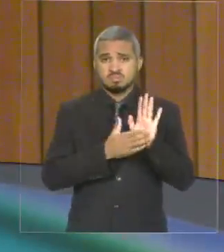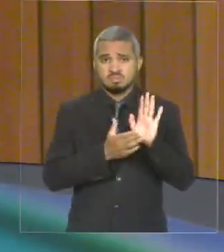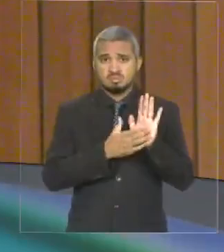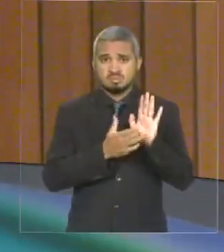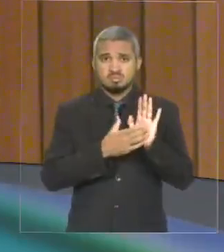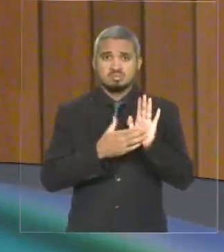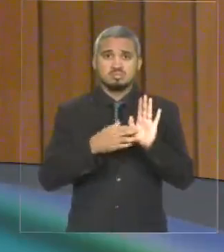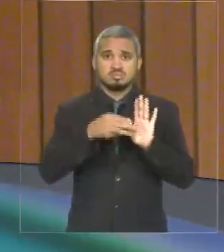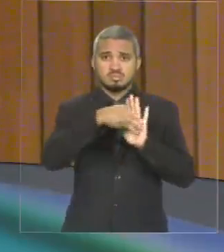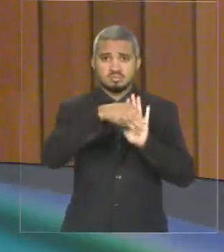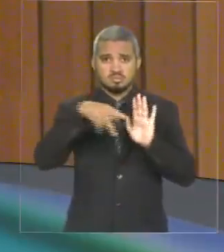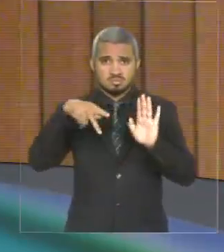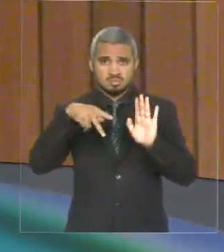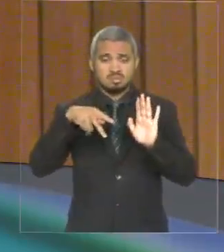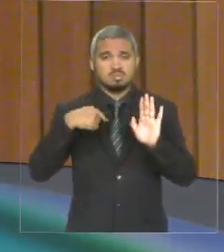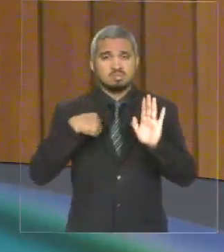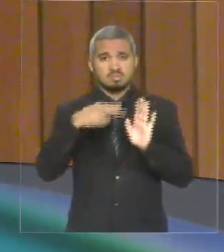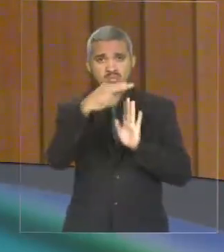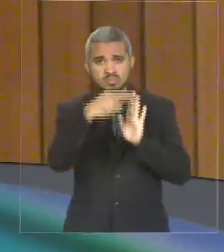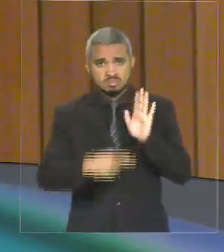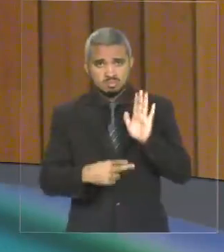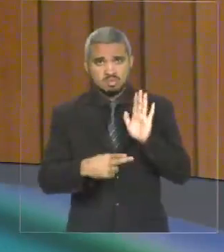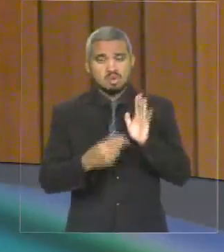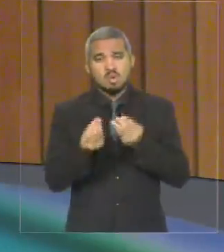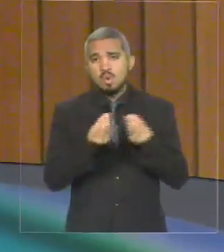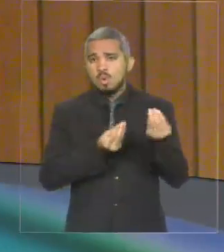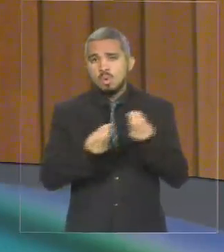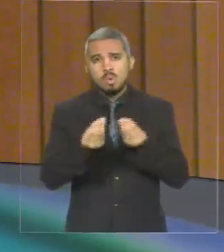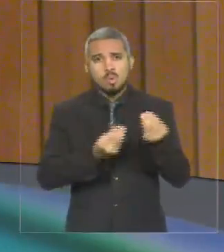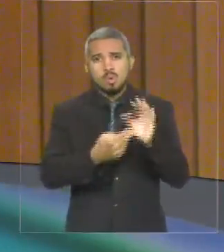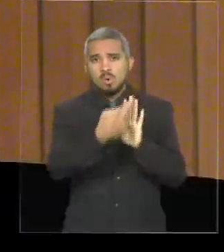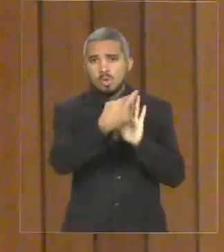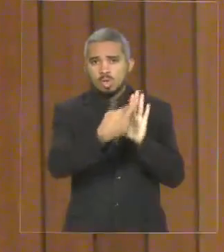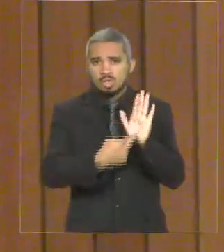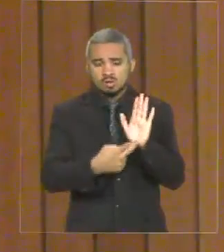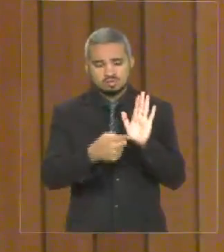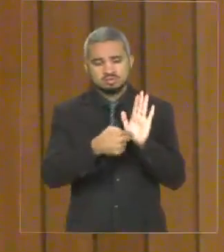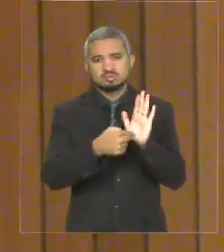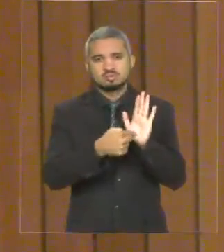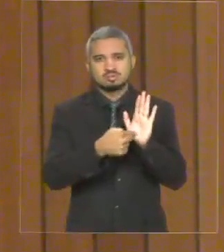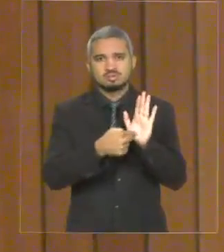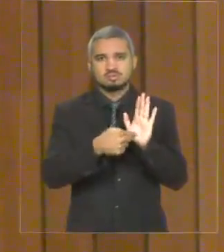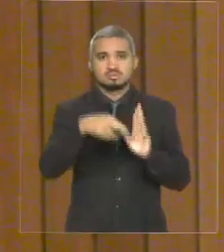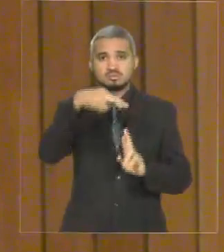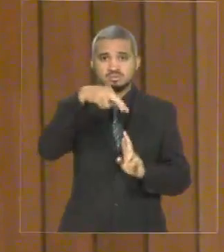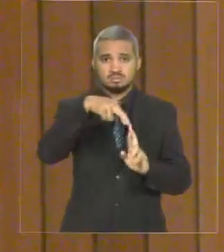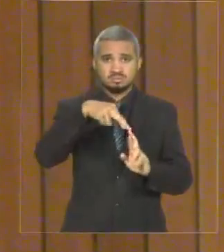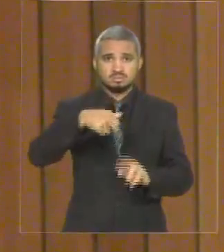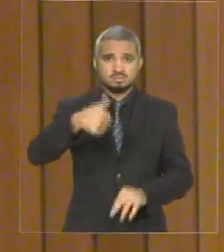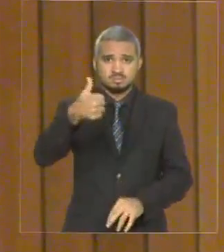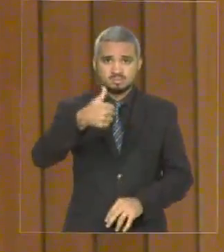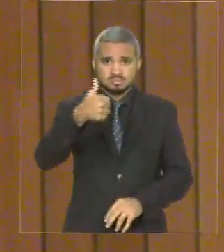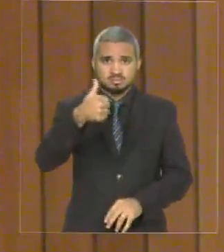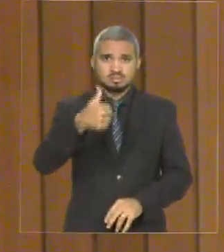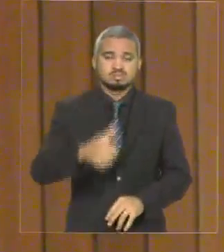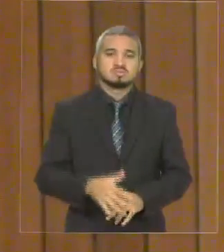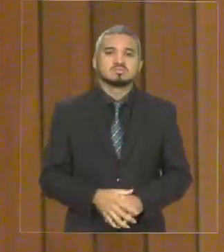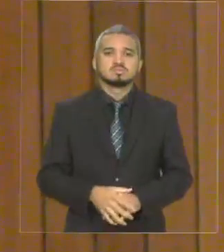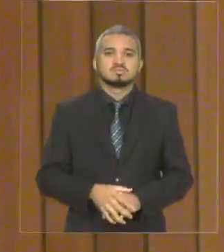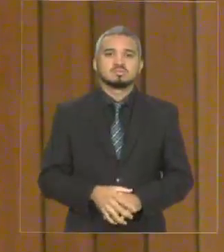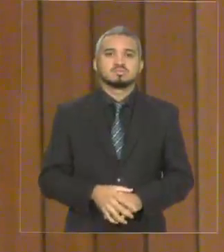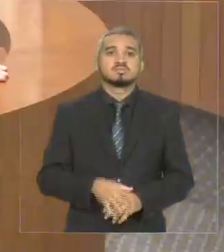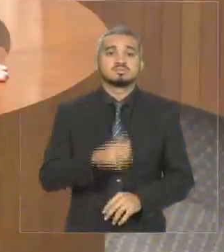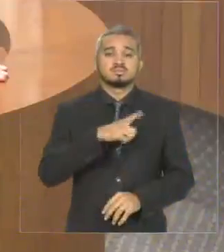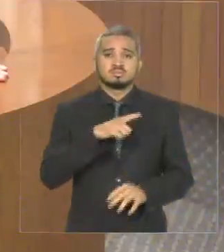vou ler a Vossa Excelência, é a forma como está a redação da medida provisória. Parágrafo 1º. Aplica-se o disposto no caput